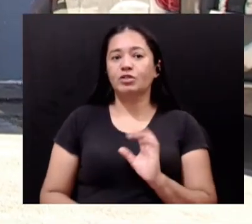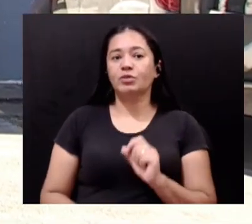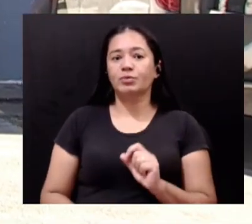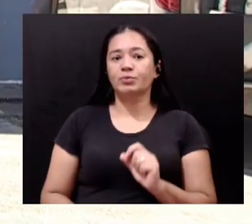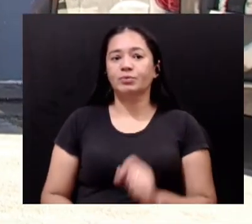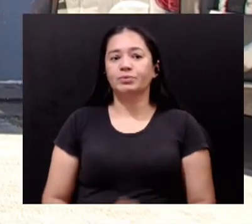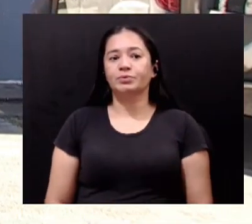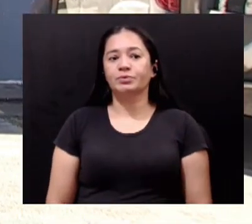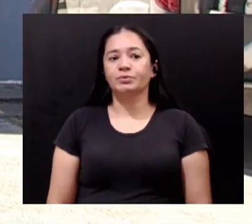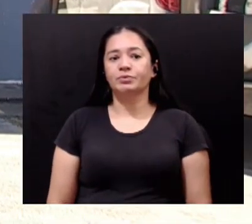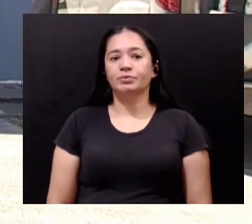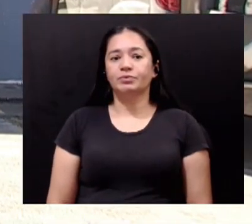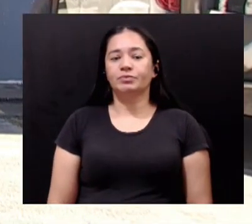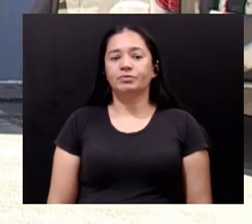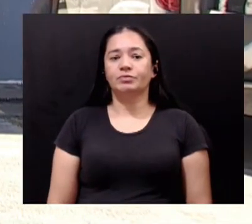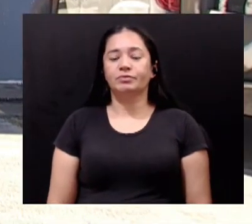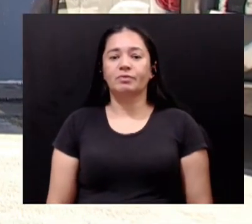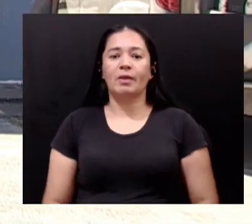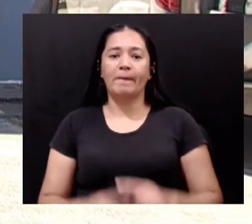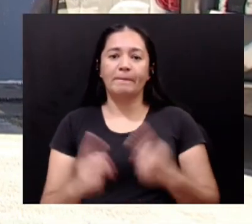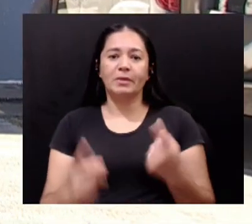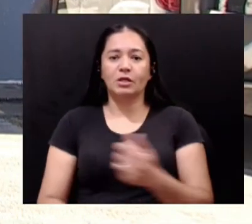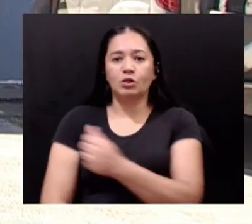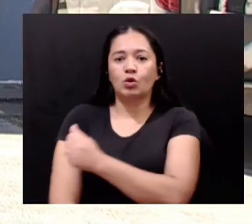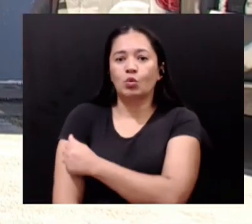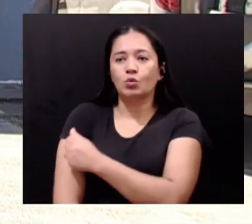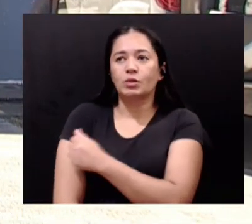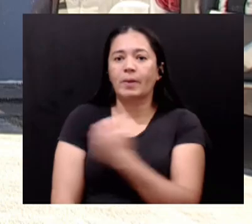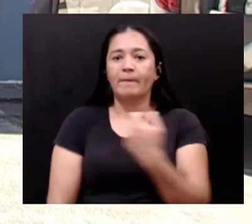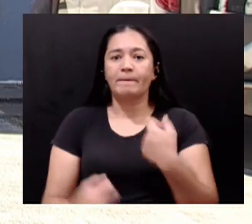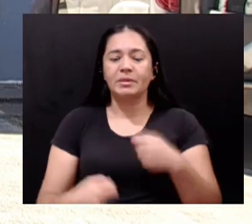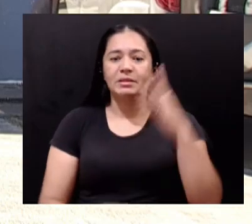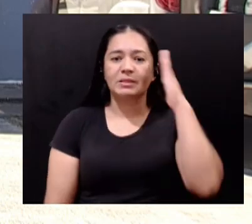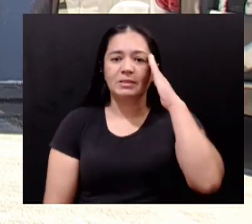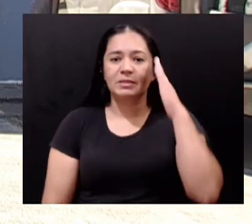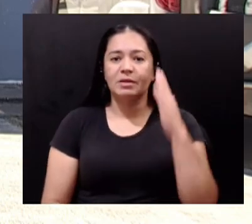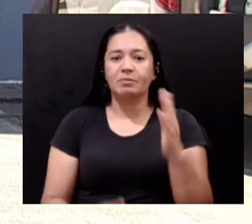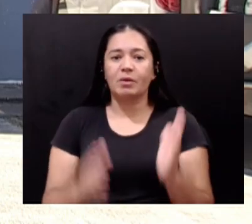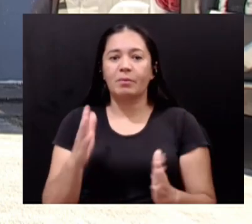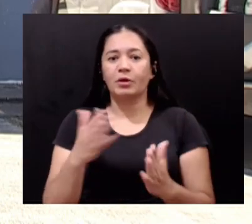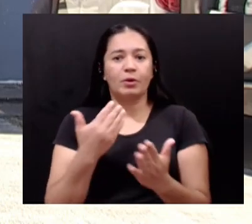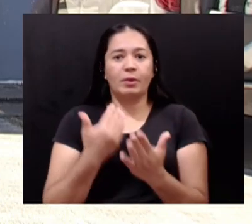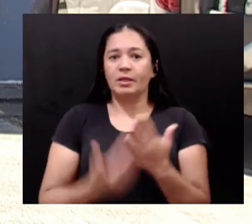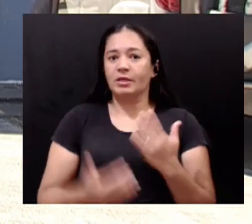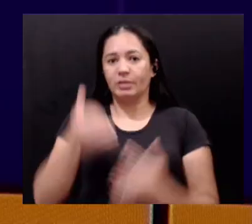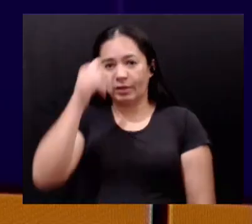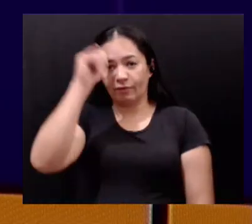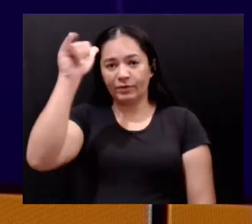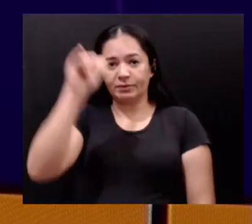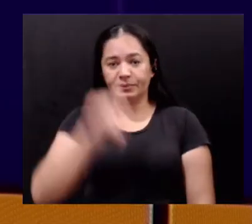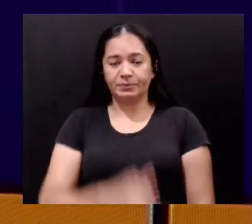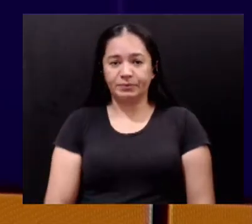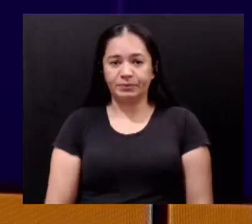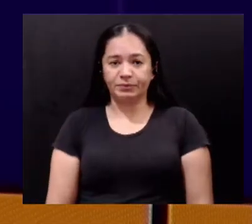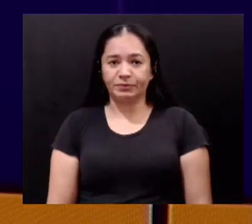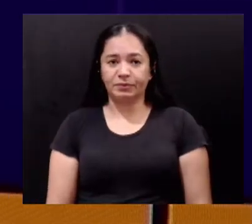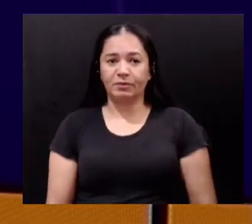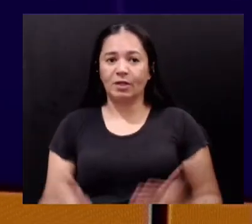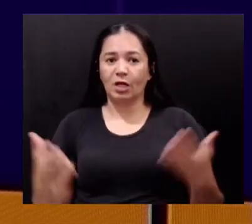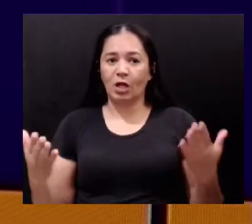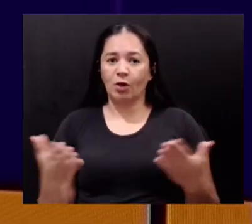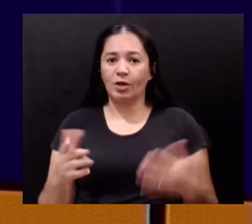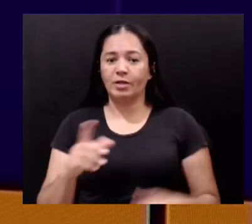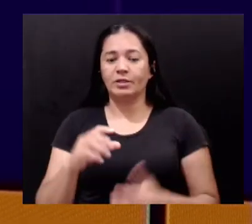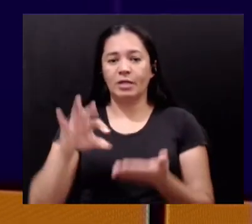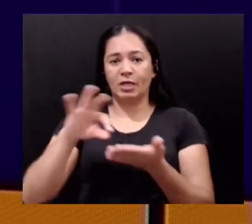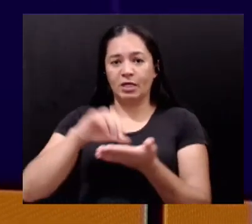O que os candidatos precisam saber para não perder os prazos importantes? A gente tem agora as inscrições que iniciaram no dia